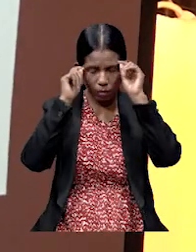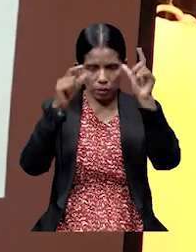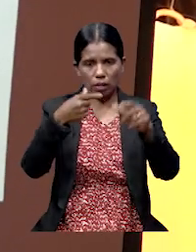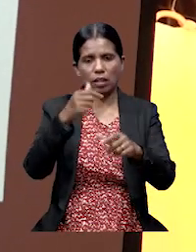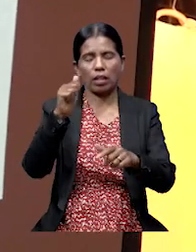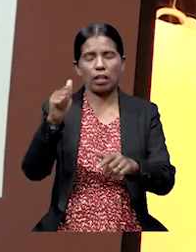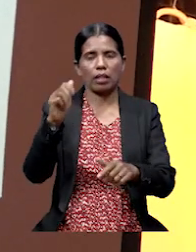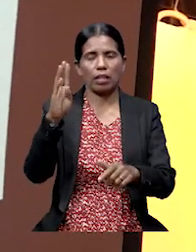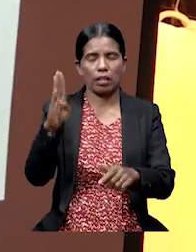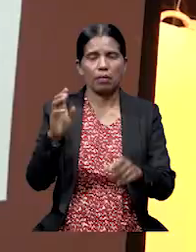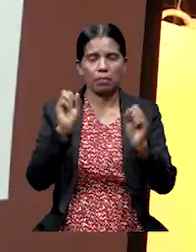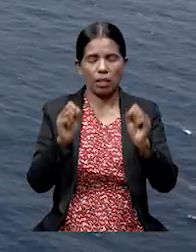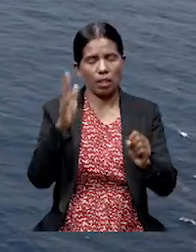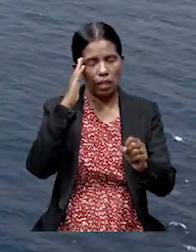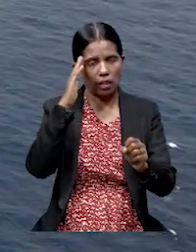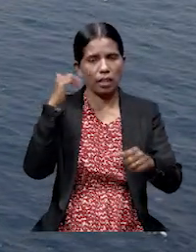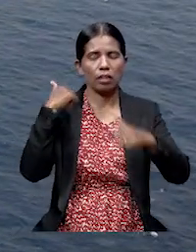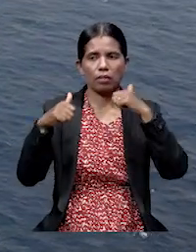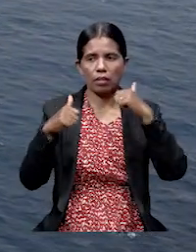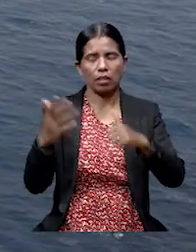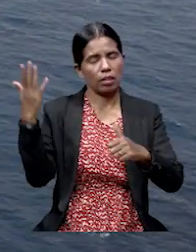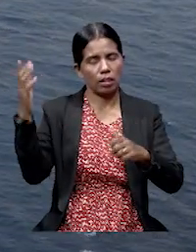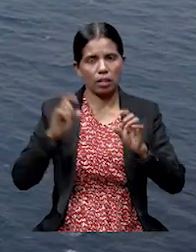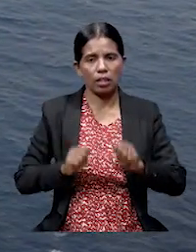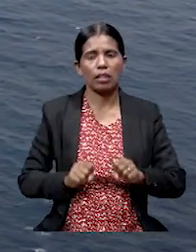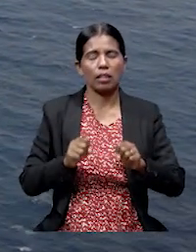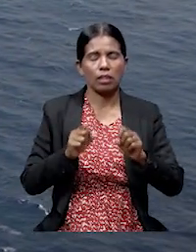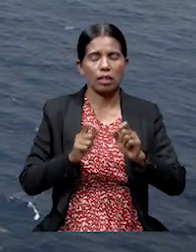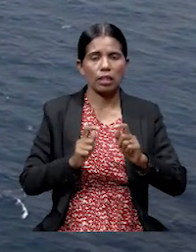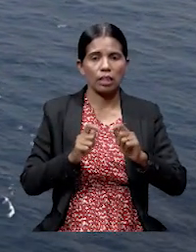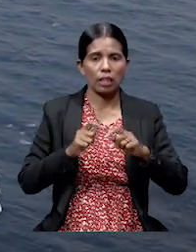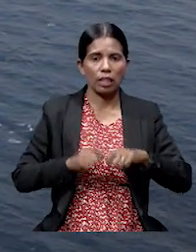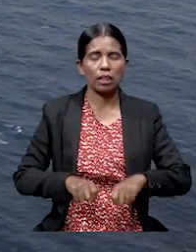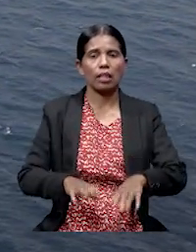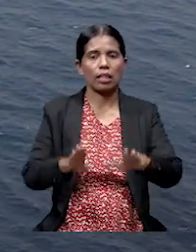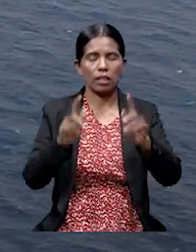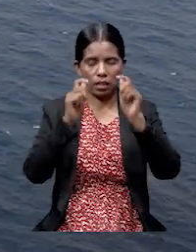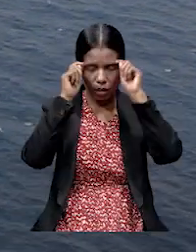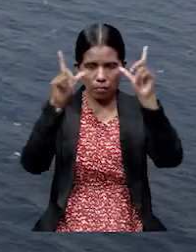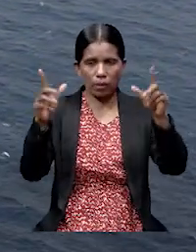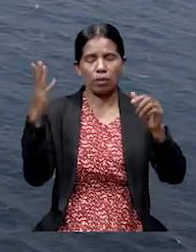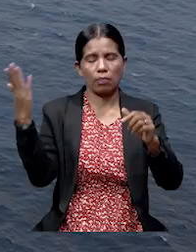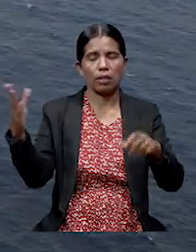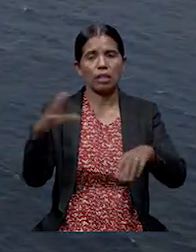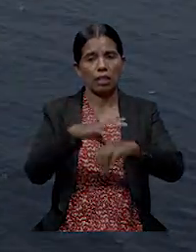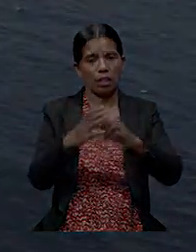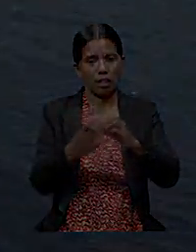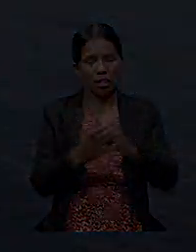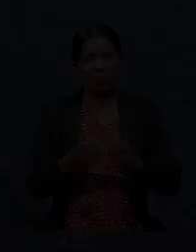Bania. Nune nia bele hatene atividade sira iha tasi Timor nomos iha raimaran. Almeida dos Santos, Delfin de Oliveira, GMN.